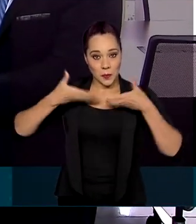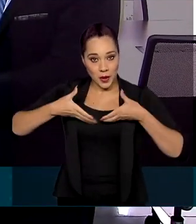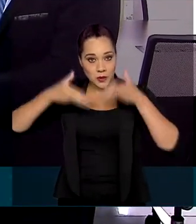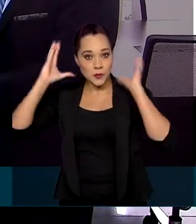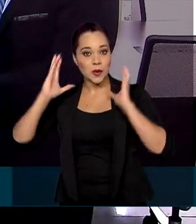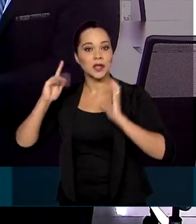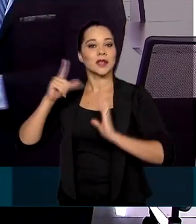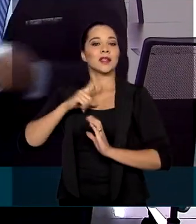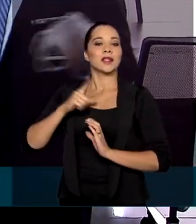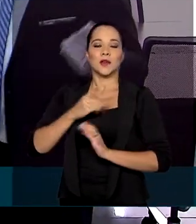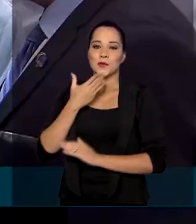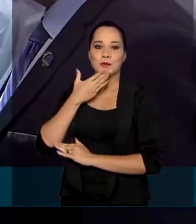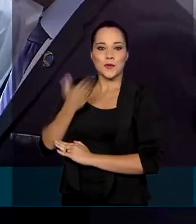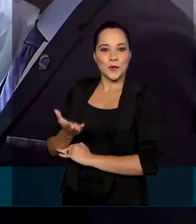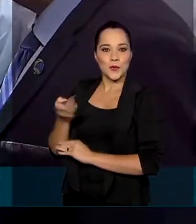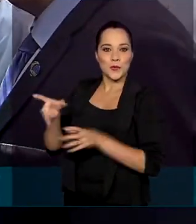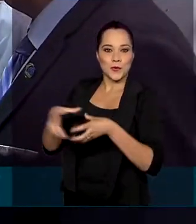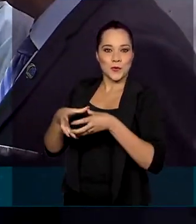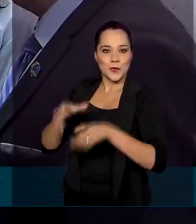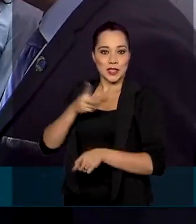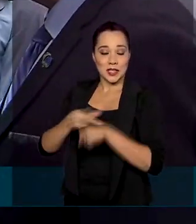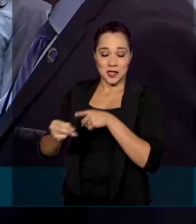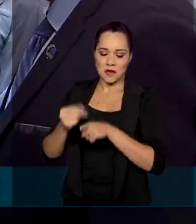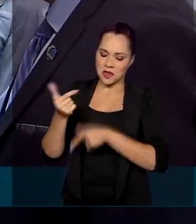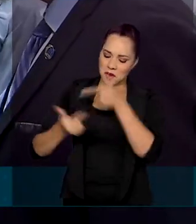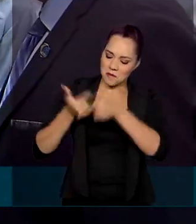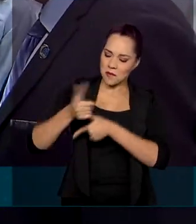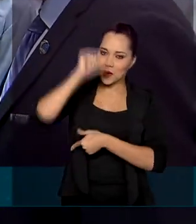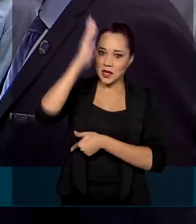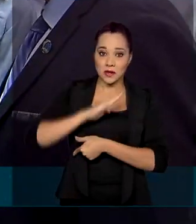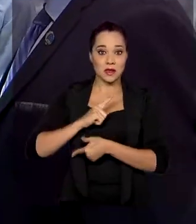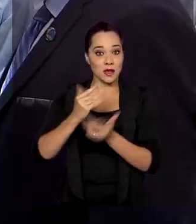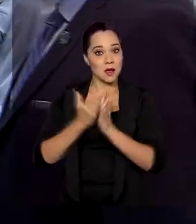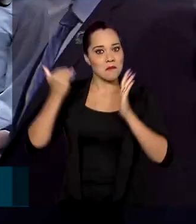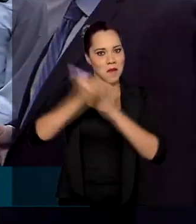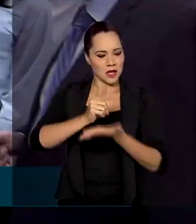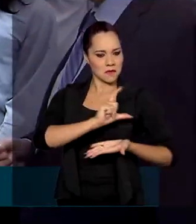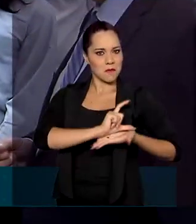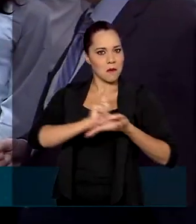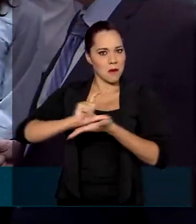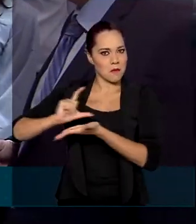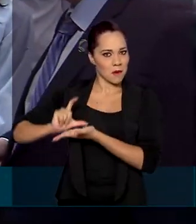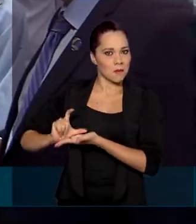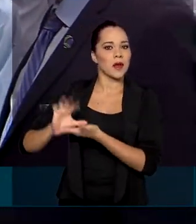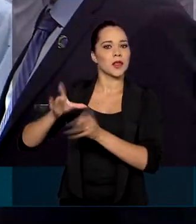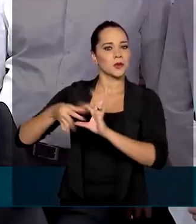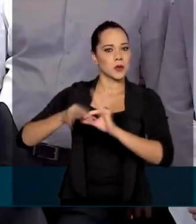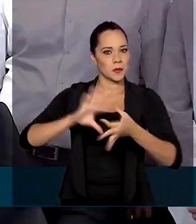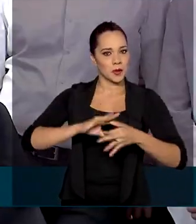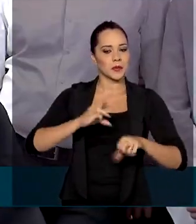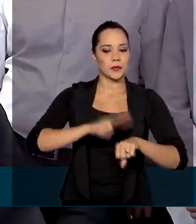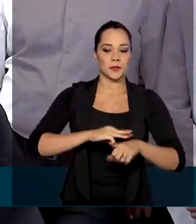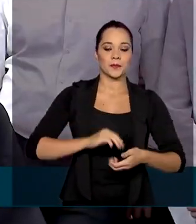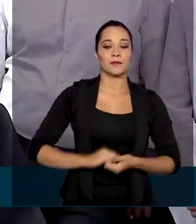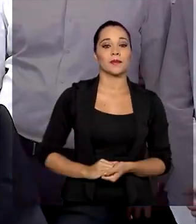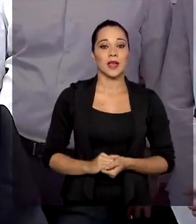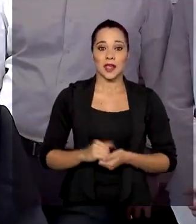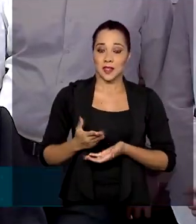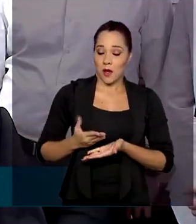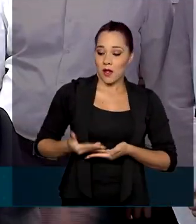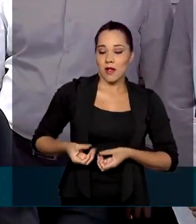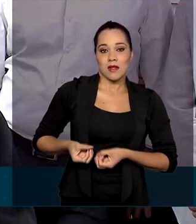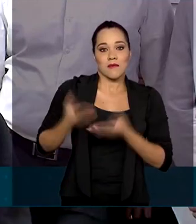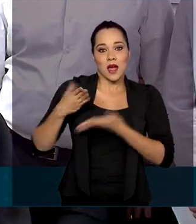vencedor e disse que trabalha para que o Brasil tenha cada vez mais medalhistas nas Olimpíadas. Levar a ciência e tecnologia